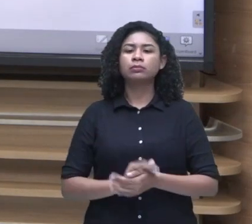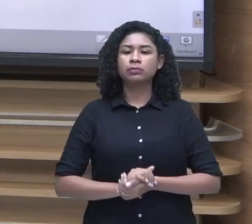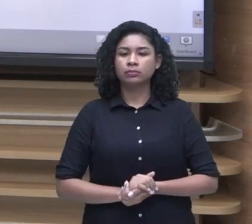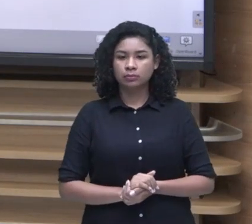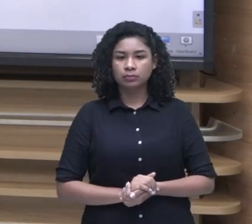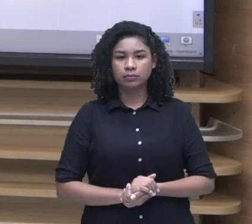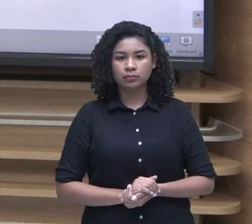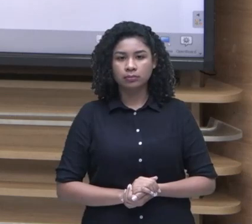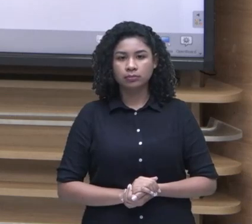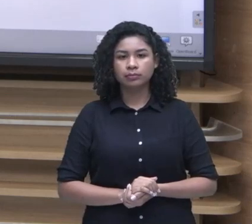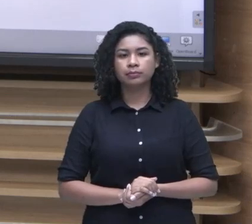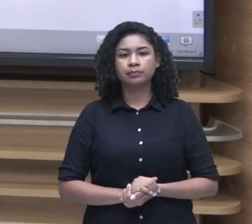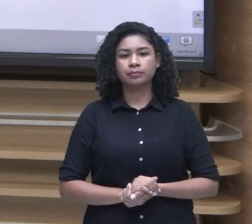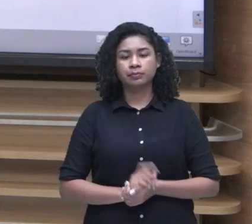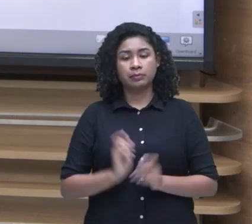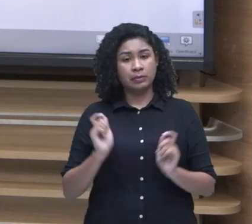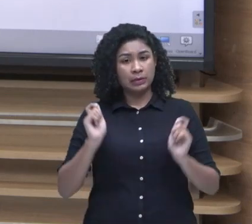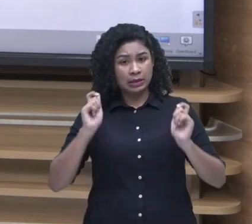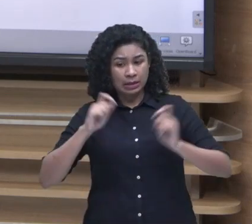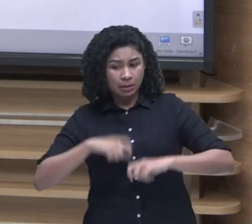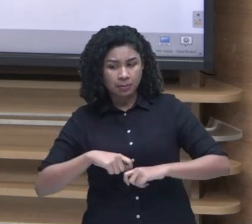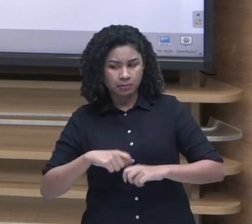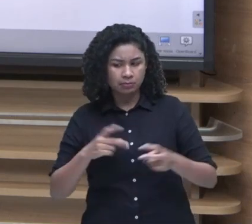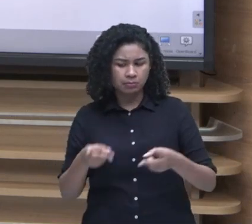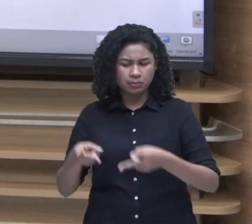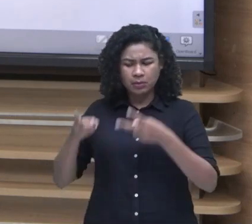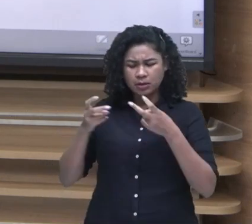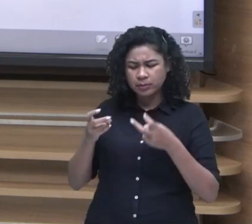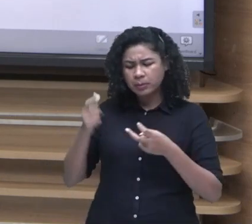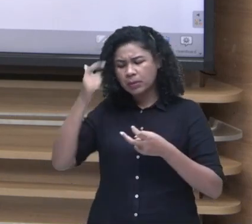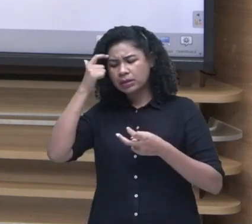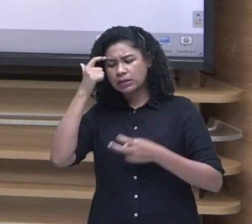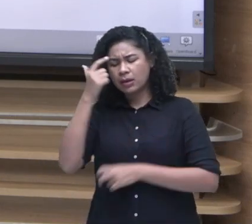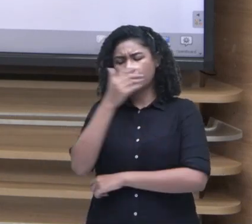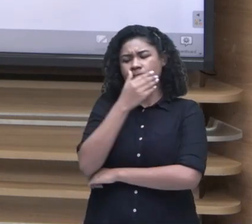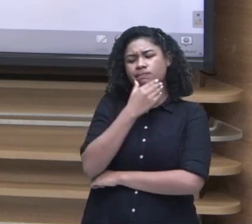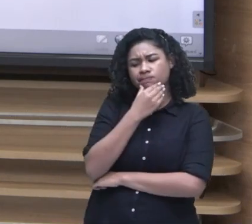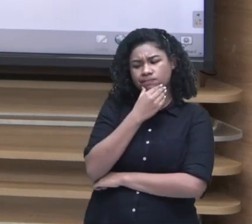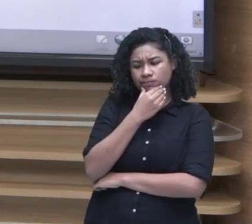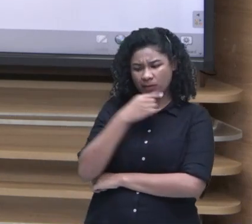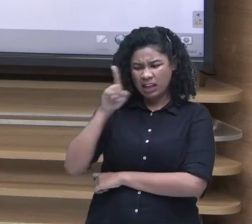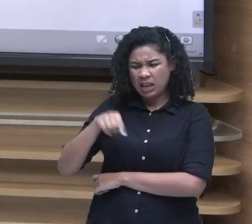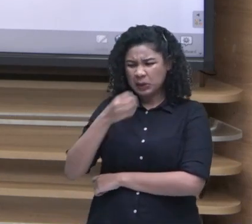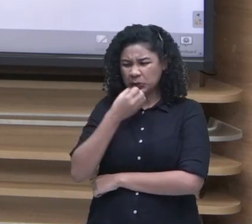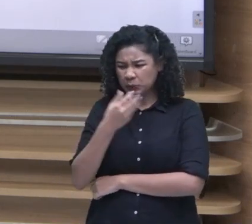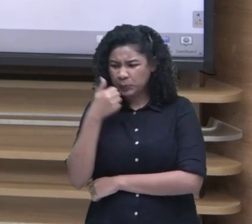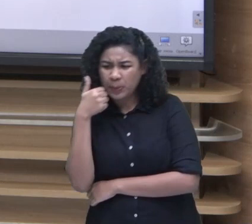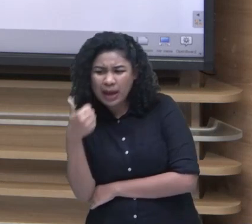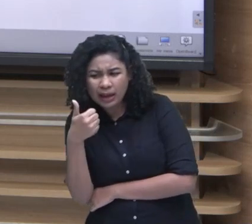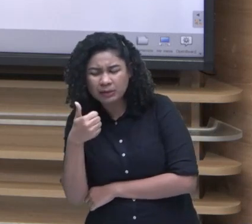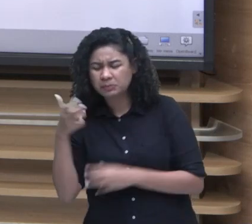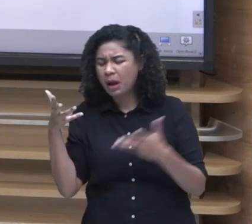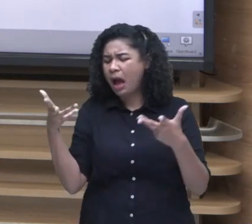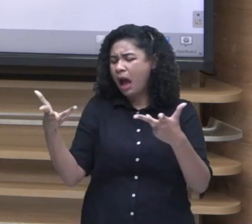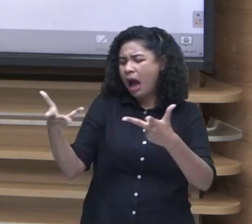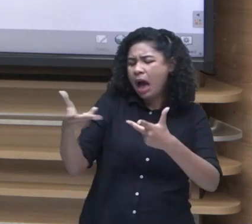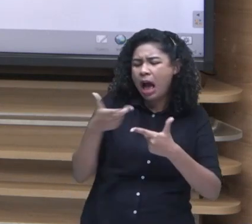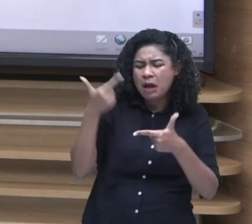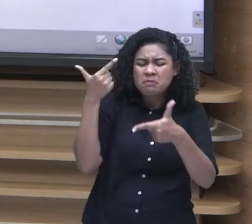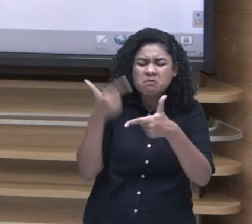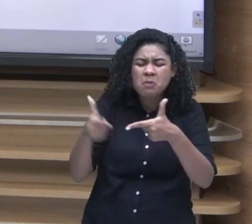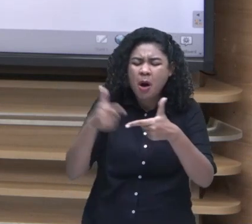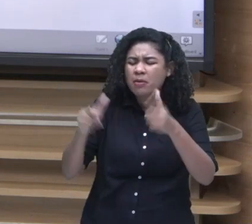me queixar, ou porque está tudo bem, está tudo maravilhoso, não tem mesmo nada